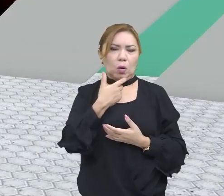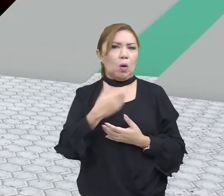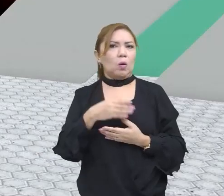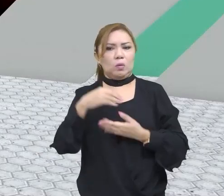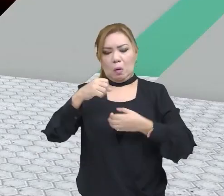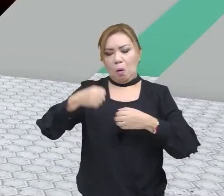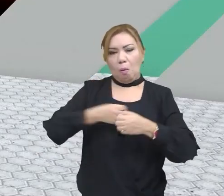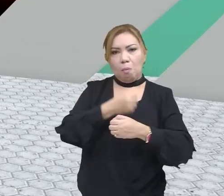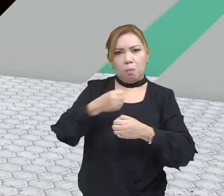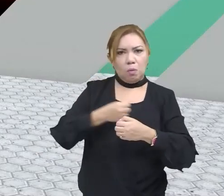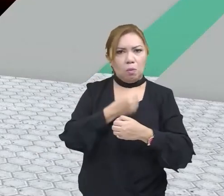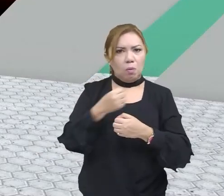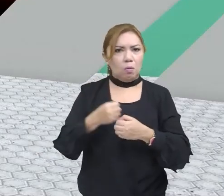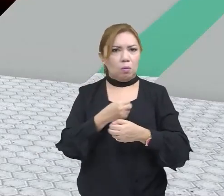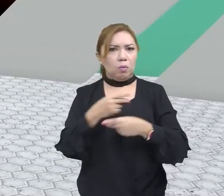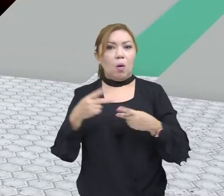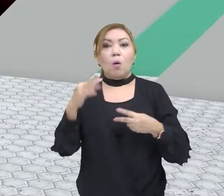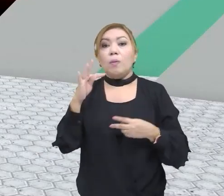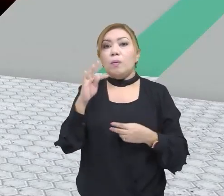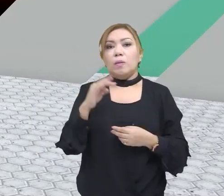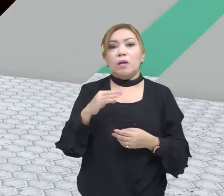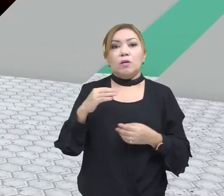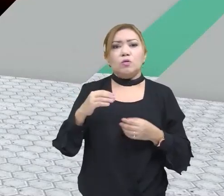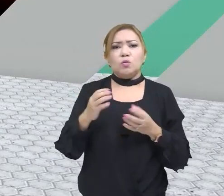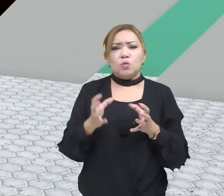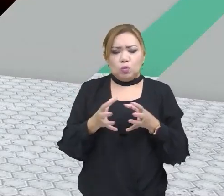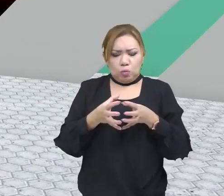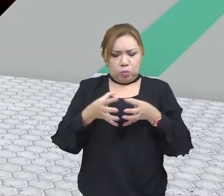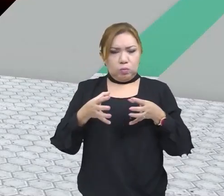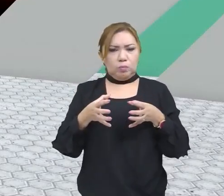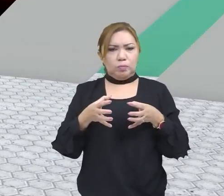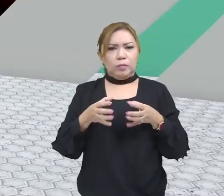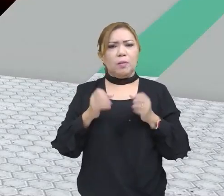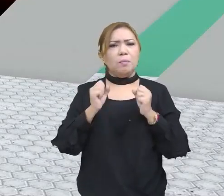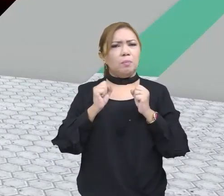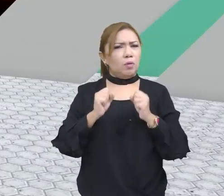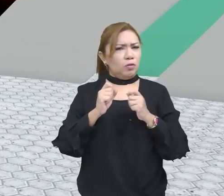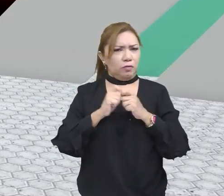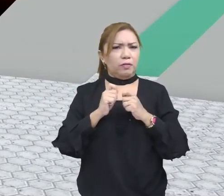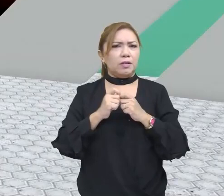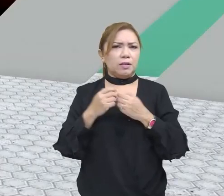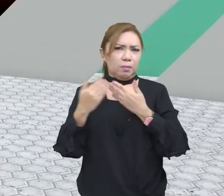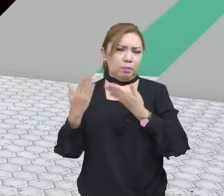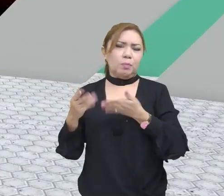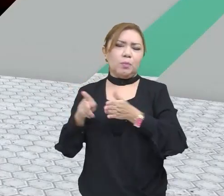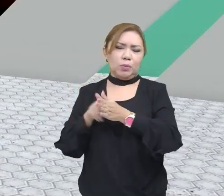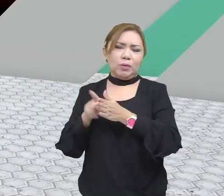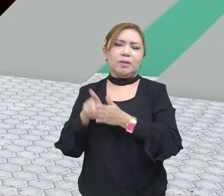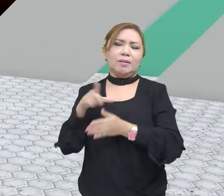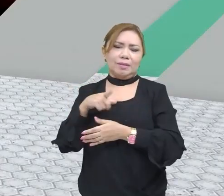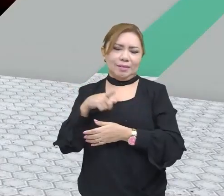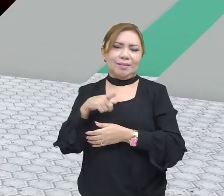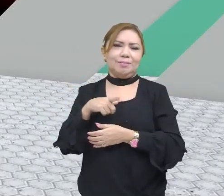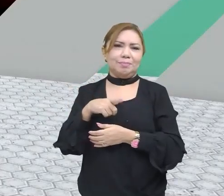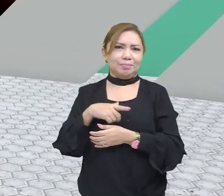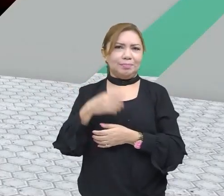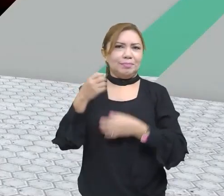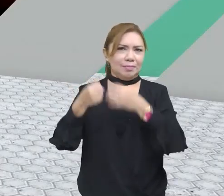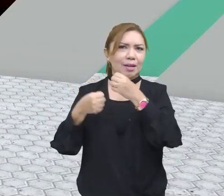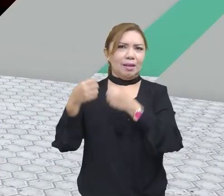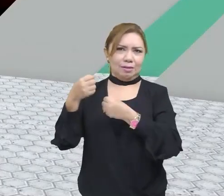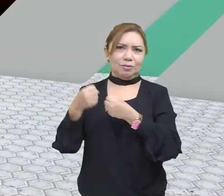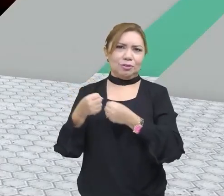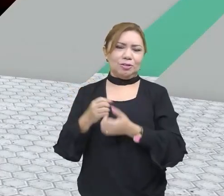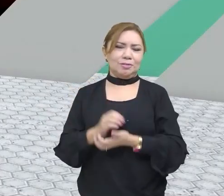enfim, muitos alimentos eles podem ser produzidos através do leite. Além do leite